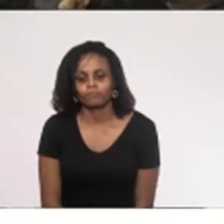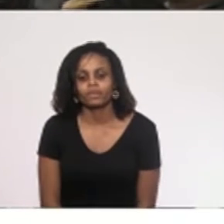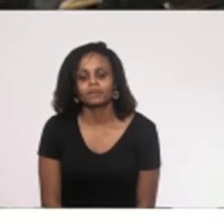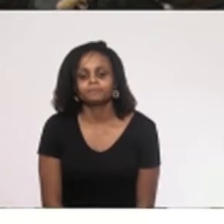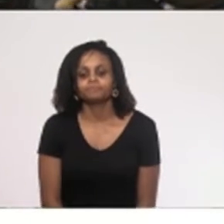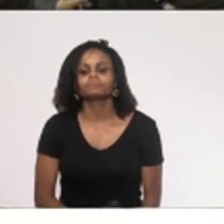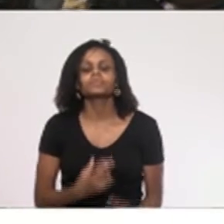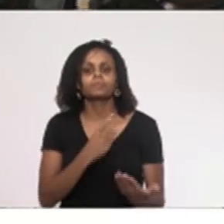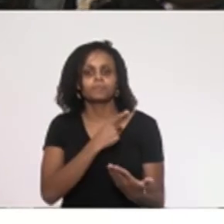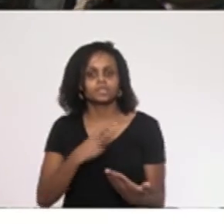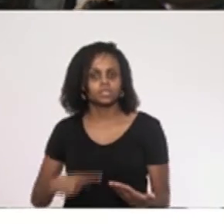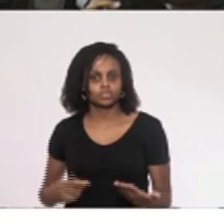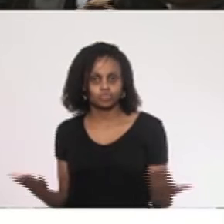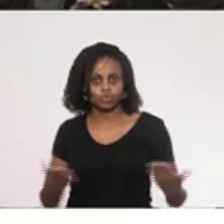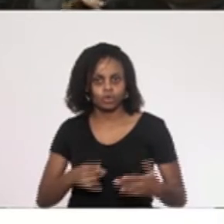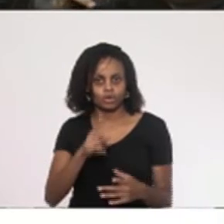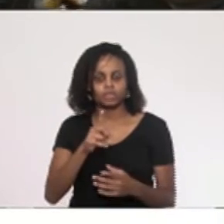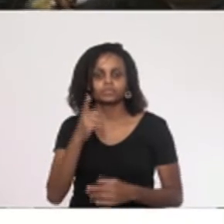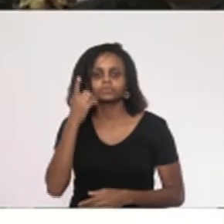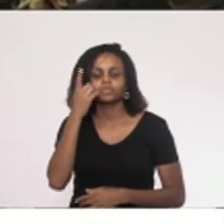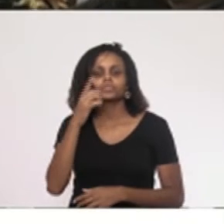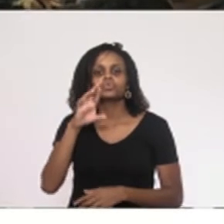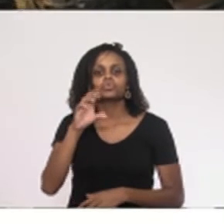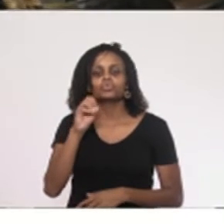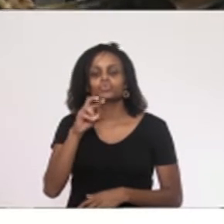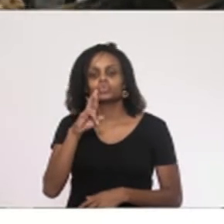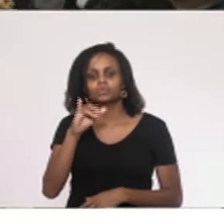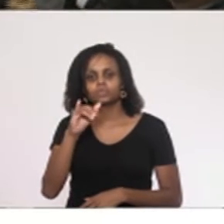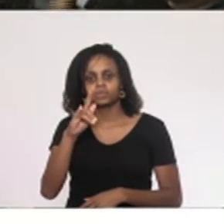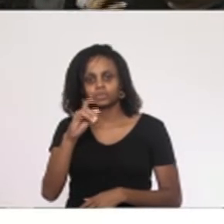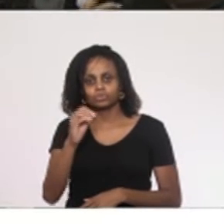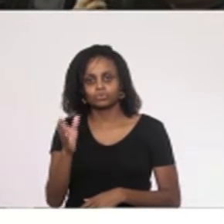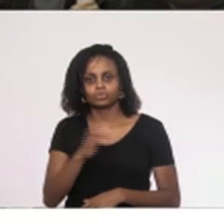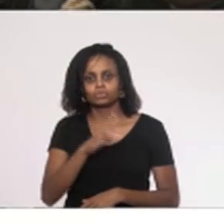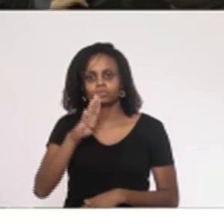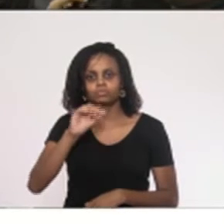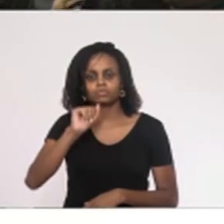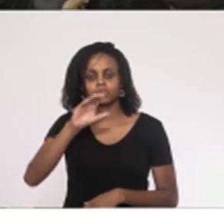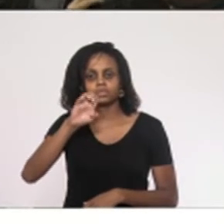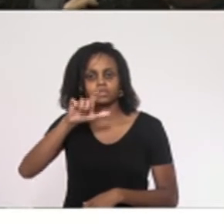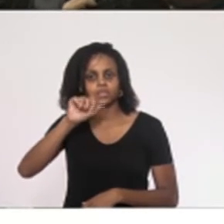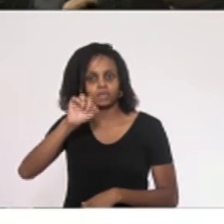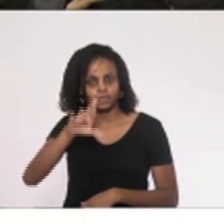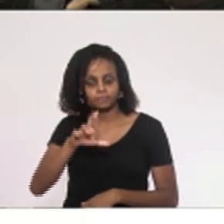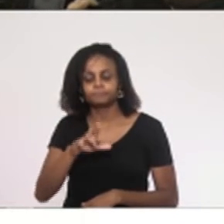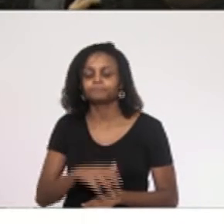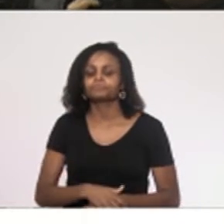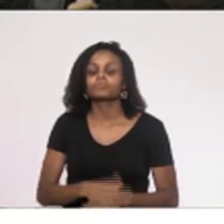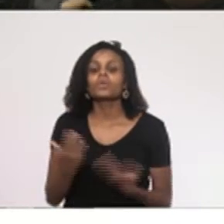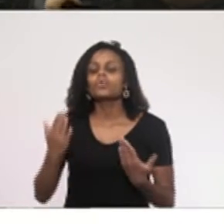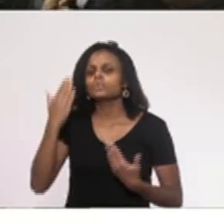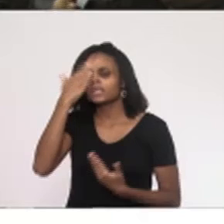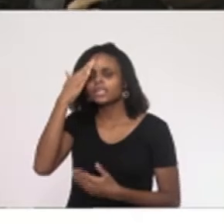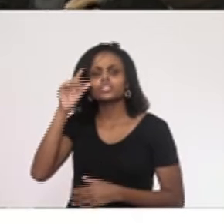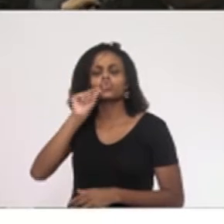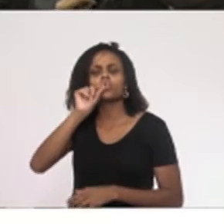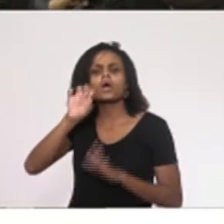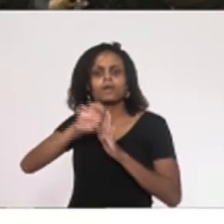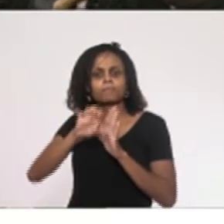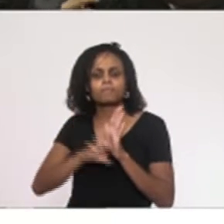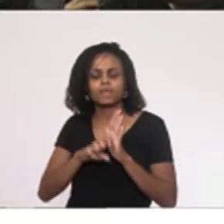Presidente em exercício, deputado Rodrigo Bacelar, eu consegui entender exatamente o que deseja a emenda que